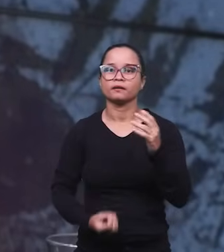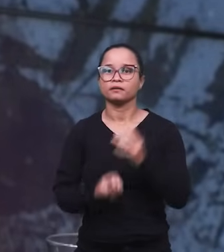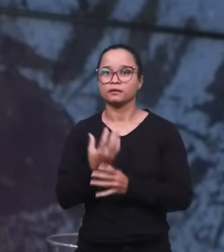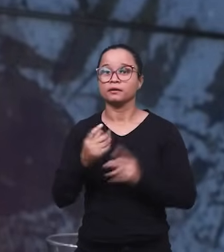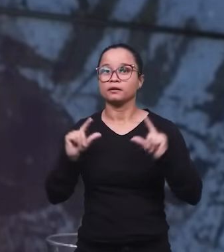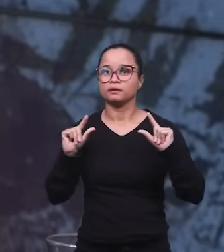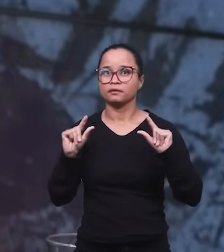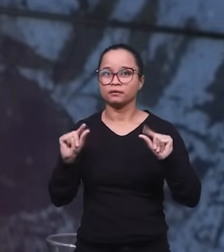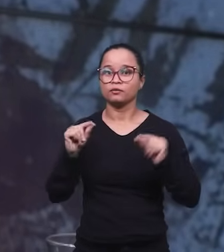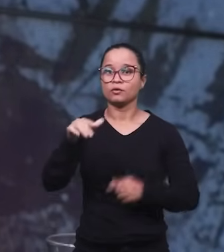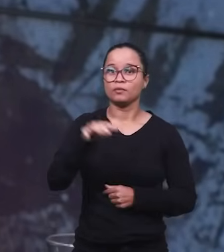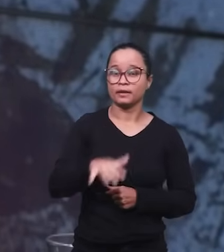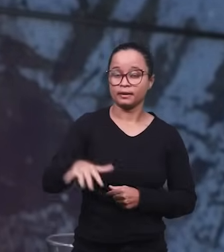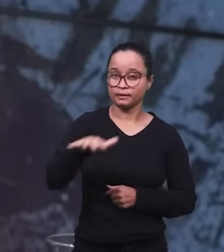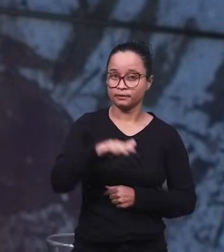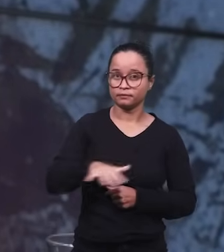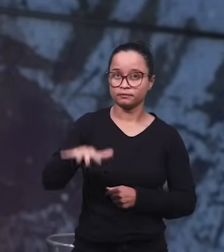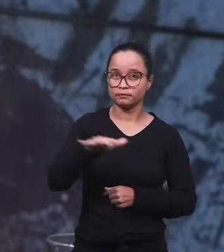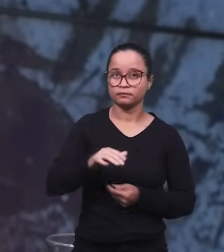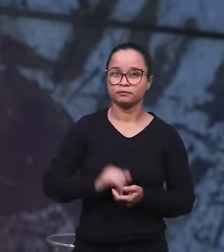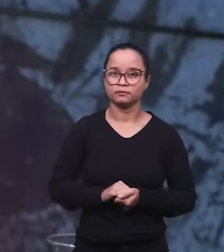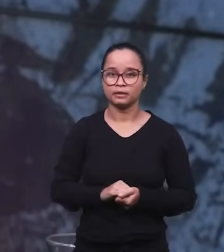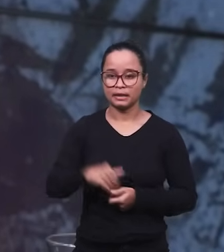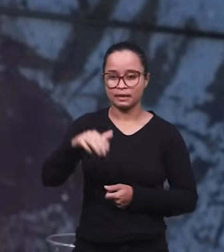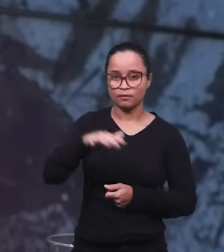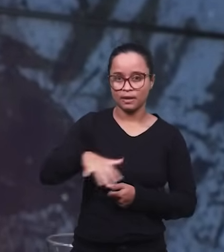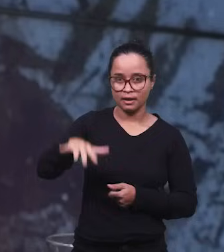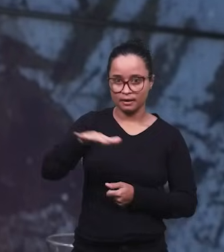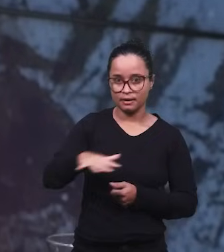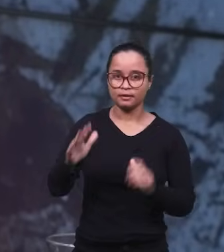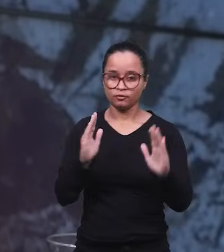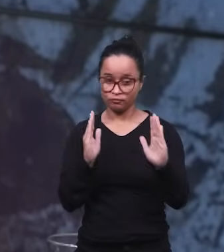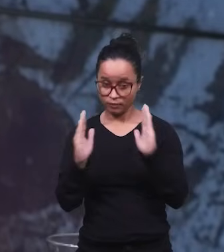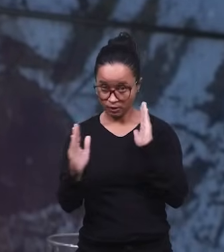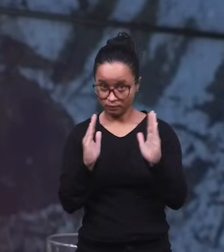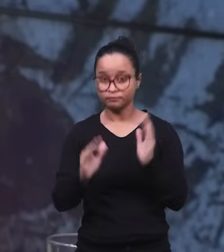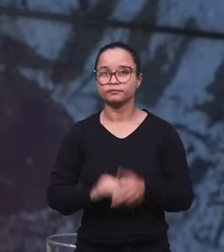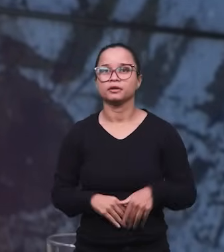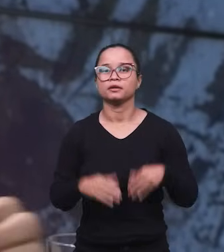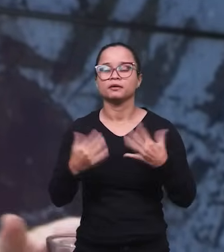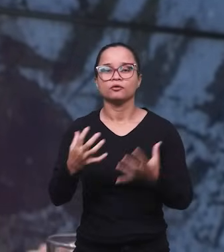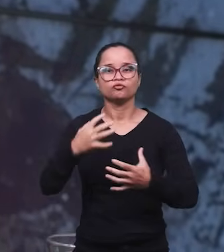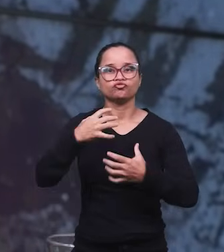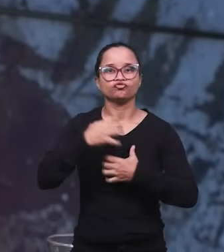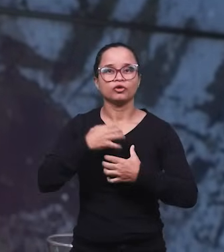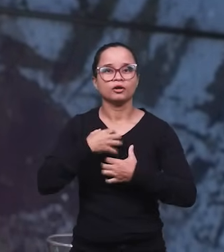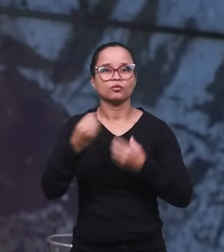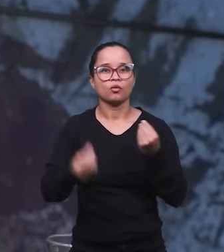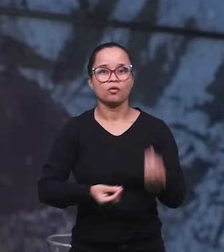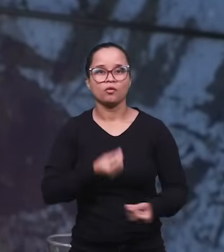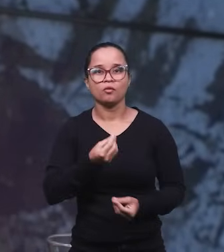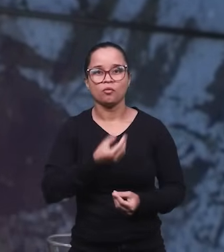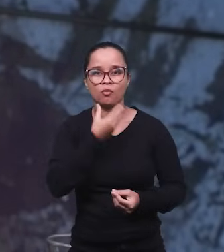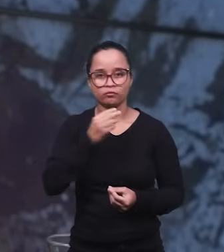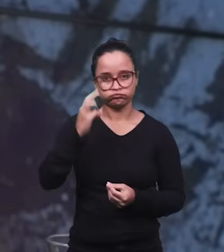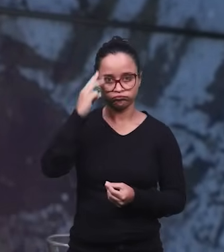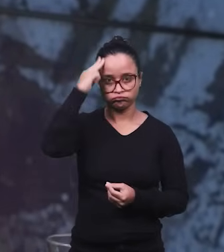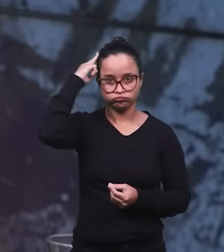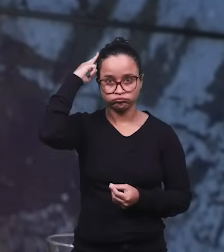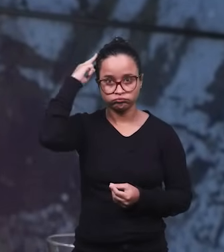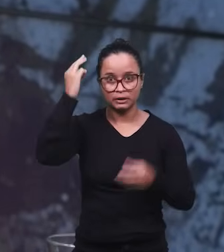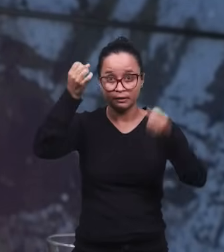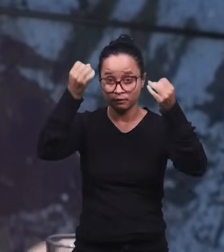forma um campo que a gente chama de espaço-tempo. Então, da forma como Newton falava,